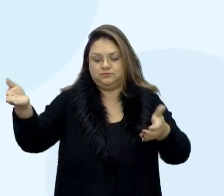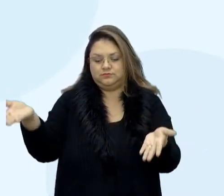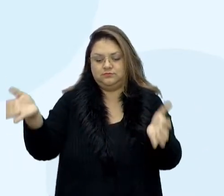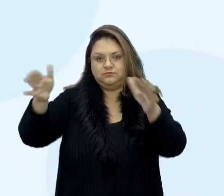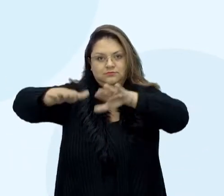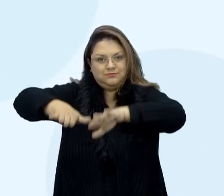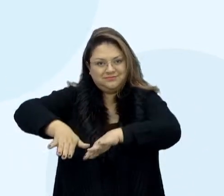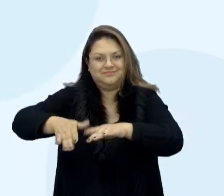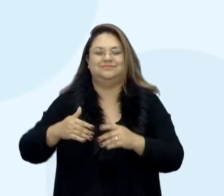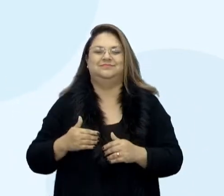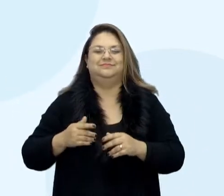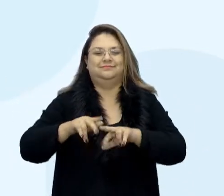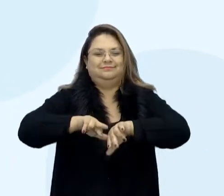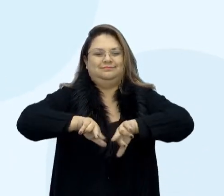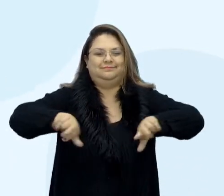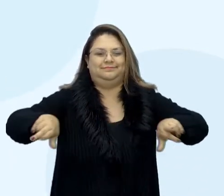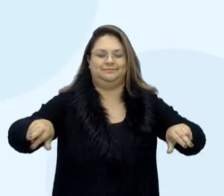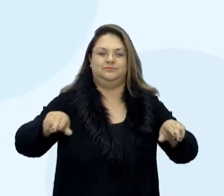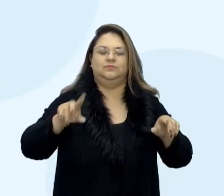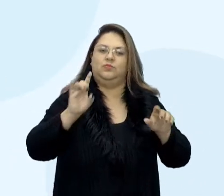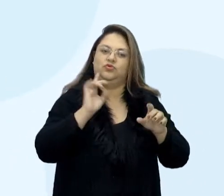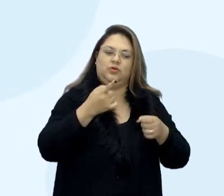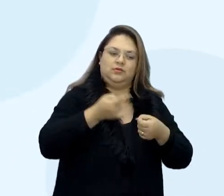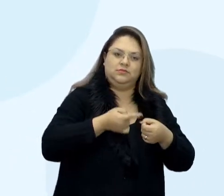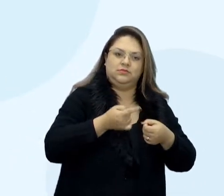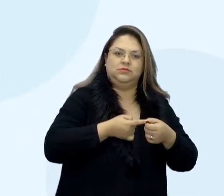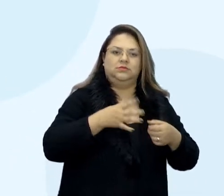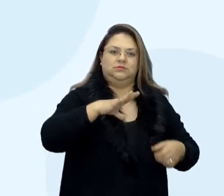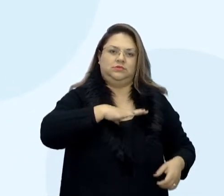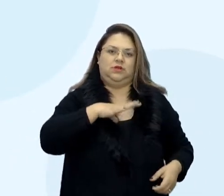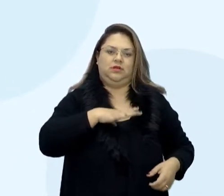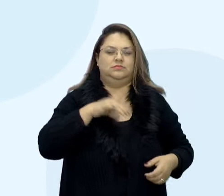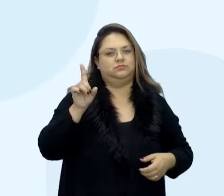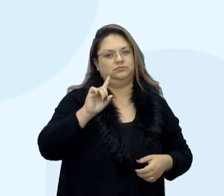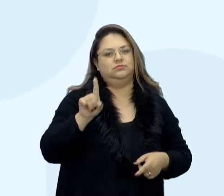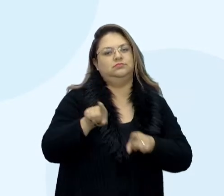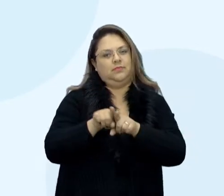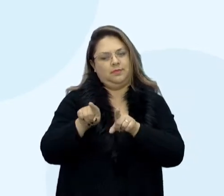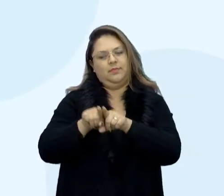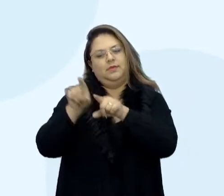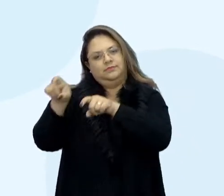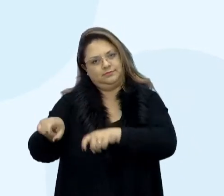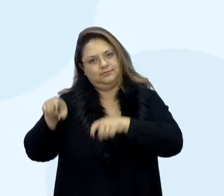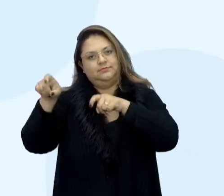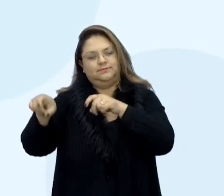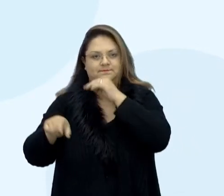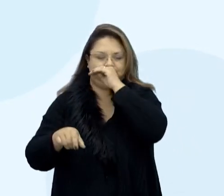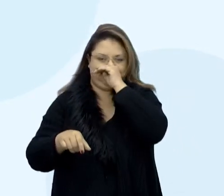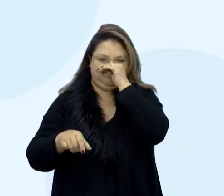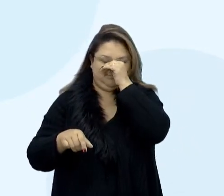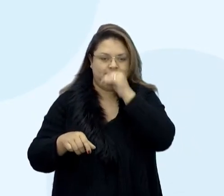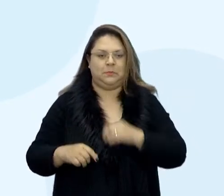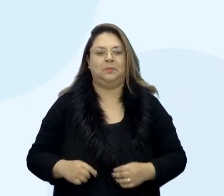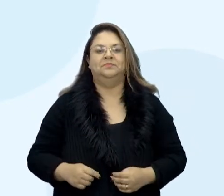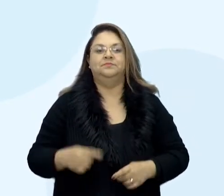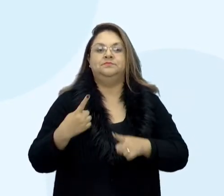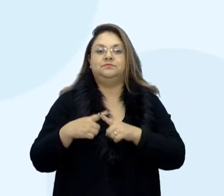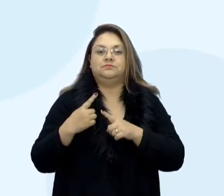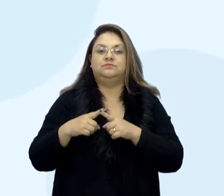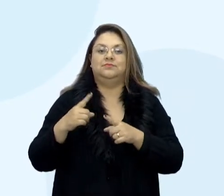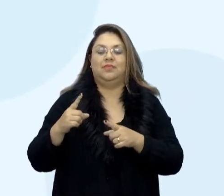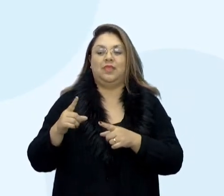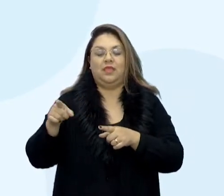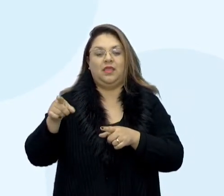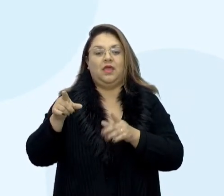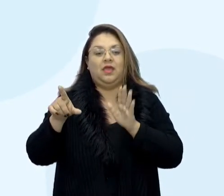gerados, não só na zona urbana, mas na zona rural. Lembrando que, né, ela prevê a extinção dos lixões,